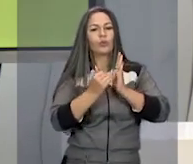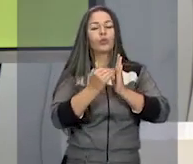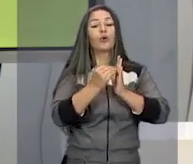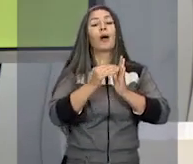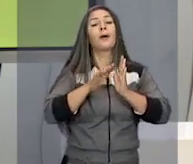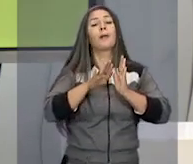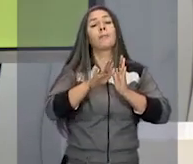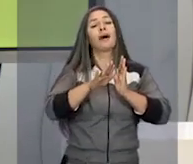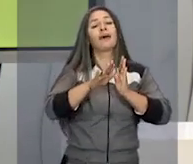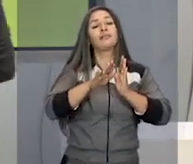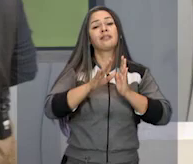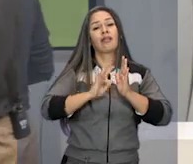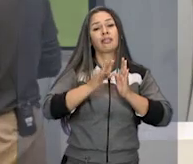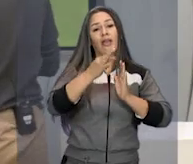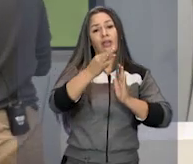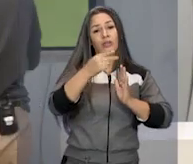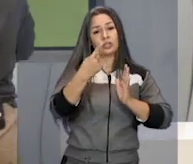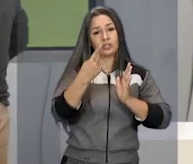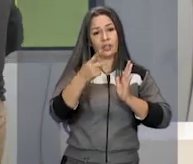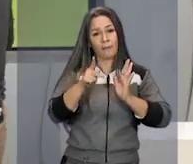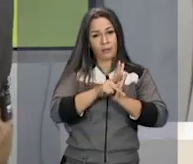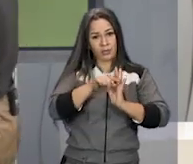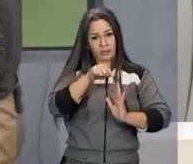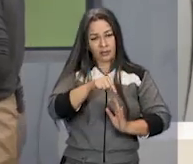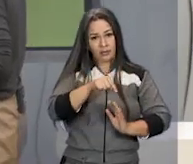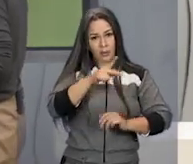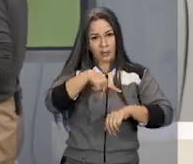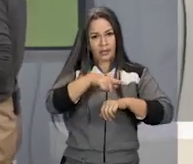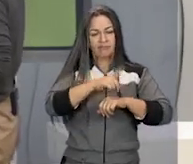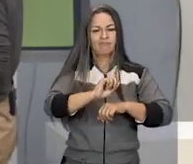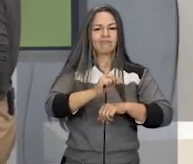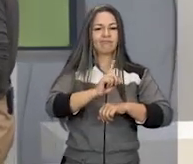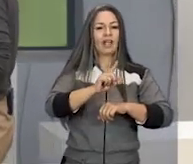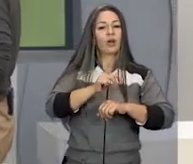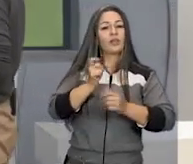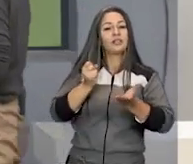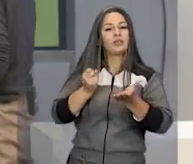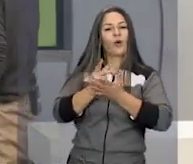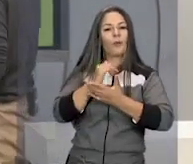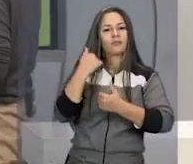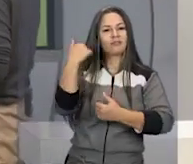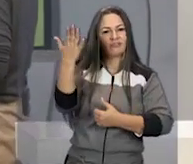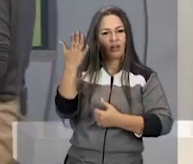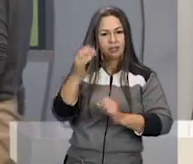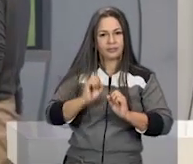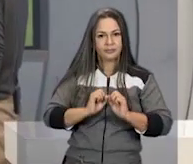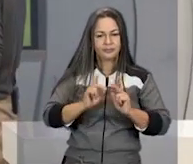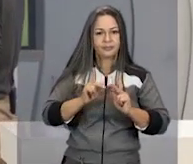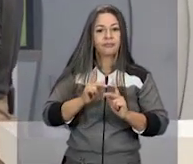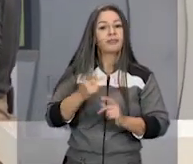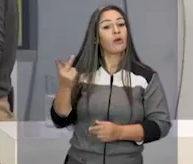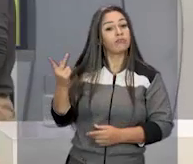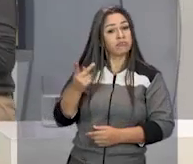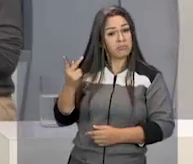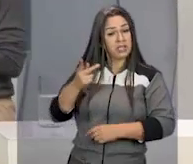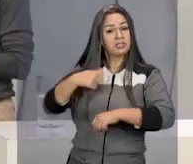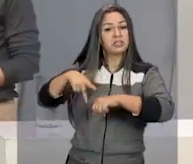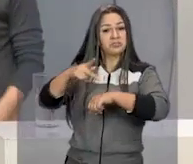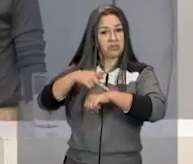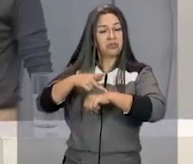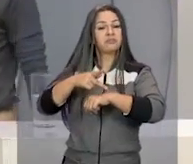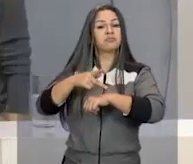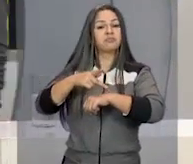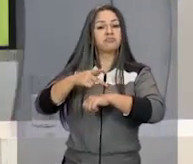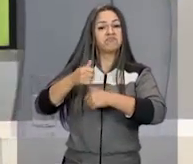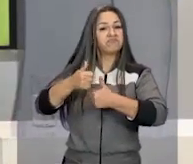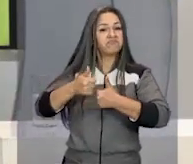não tecnologia própria deles. Bom, então são 2 países poderosos que nós temos na Ásia, que a gente vai ouvir cada vez mais falando deles